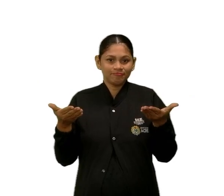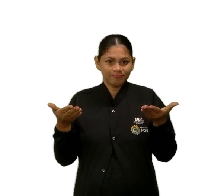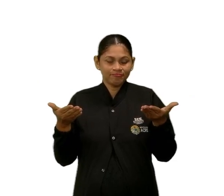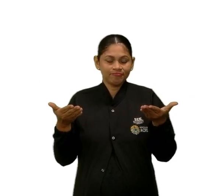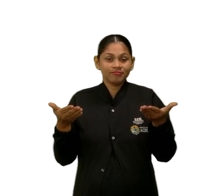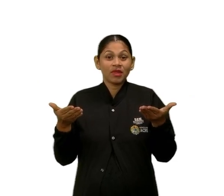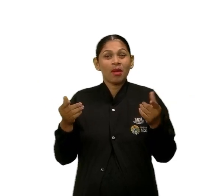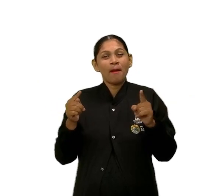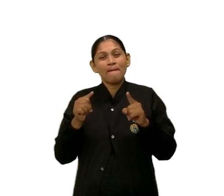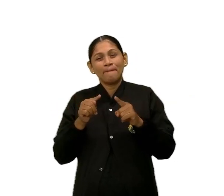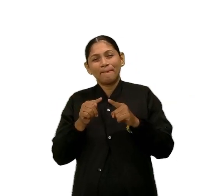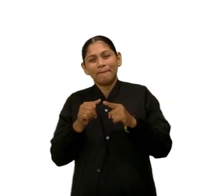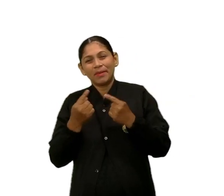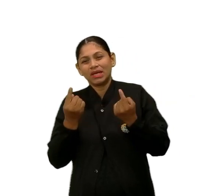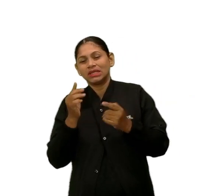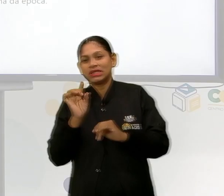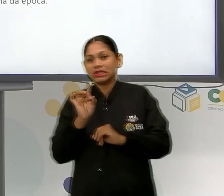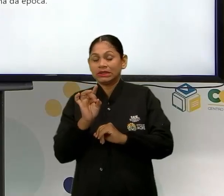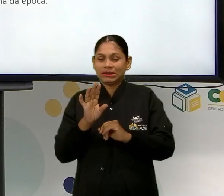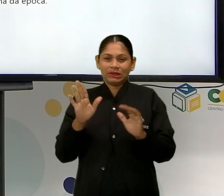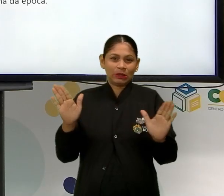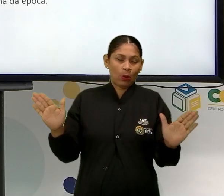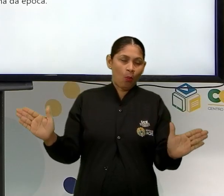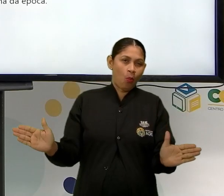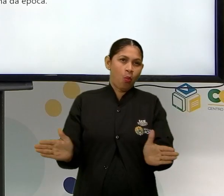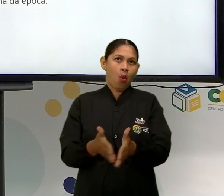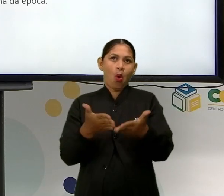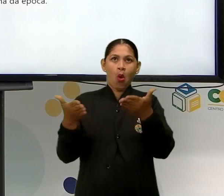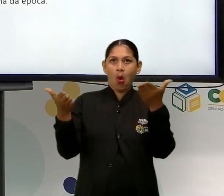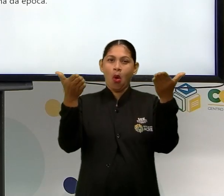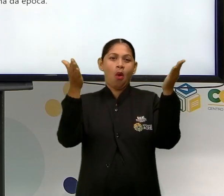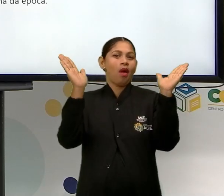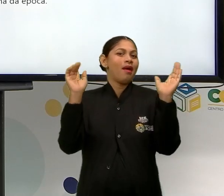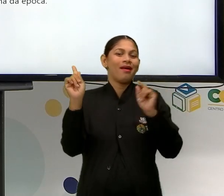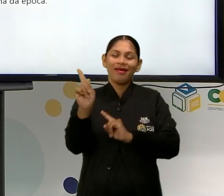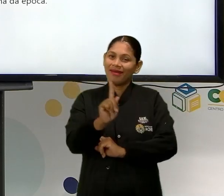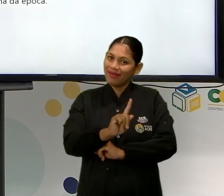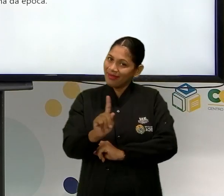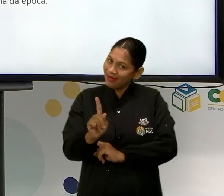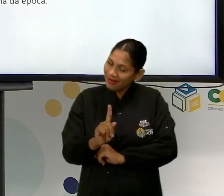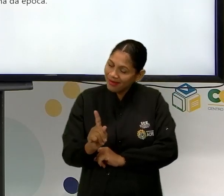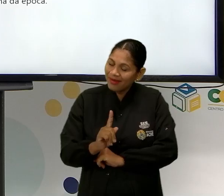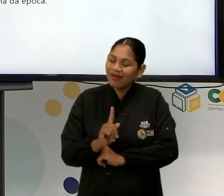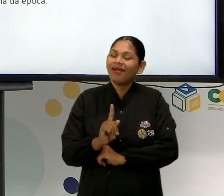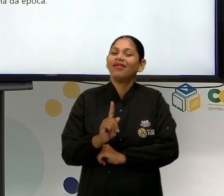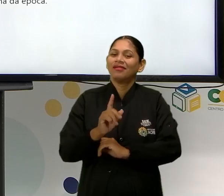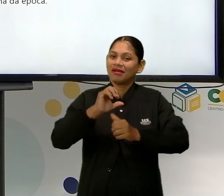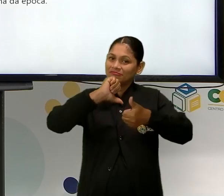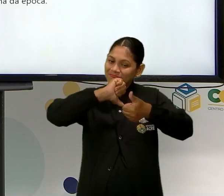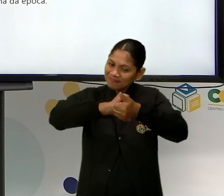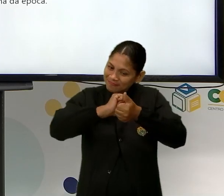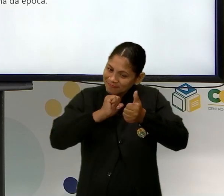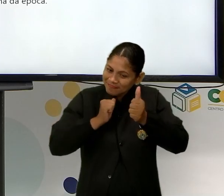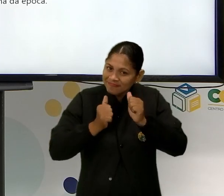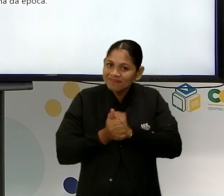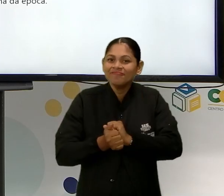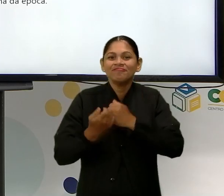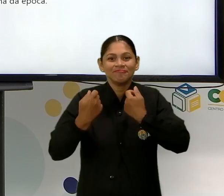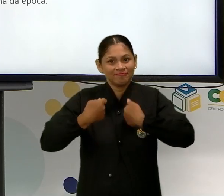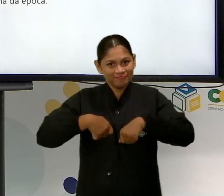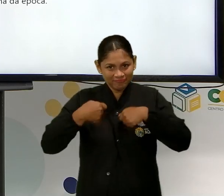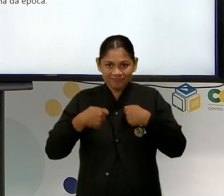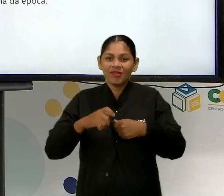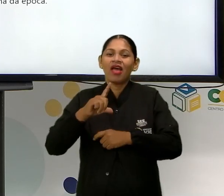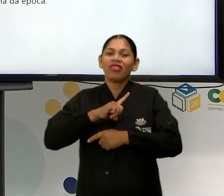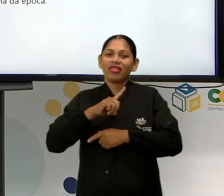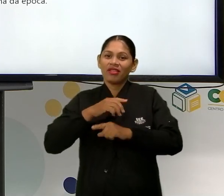No entanto, não foi só maravilha nesse processo de adaptação, nesse processo de evolução. Houve também